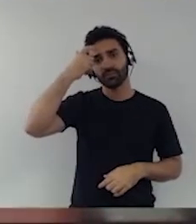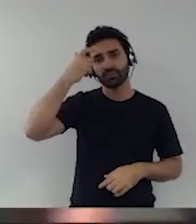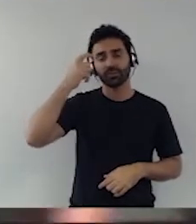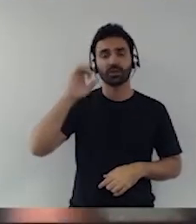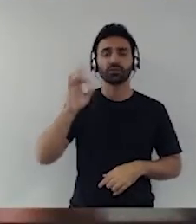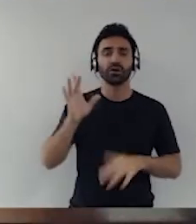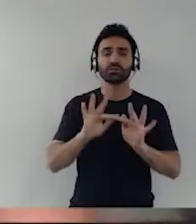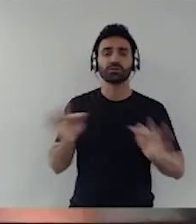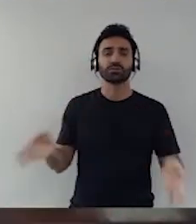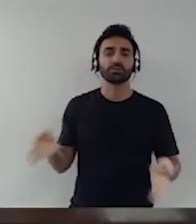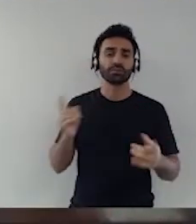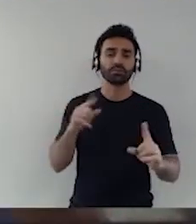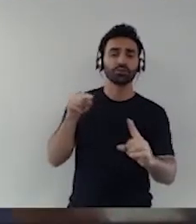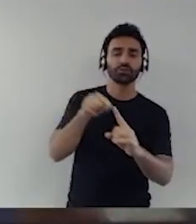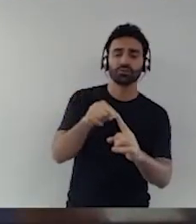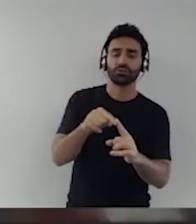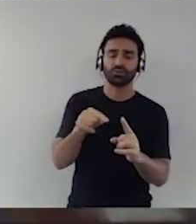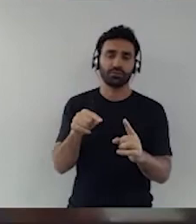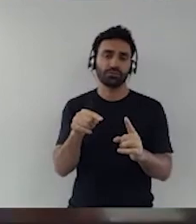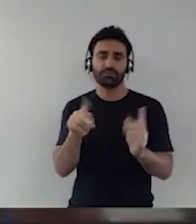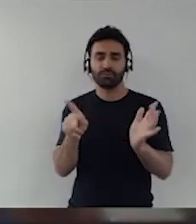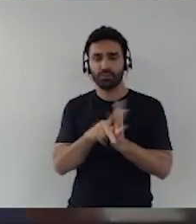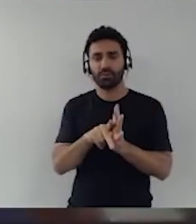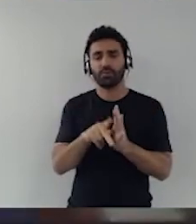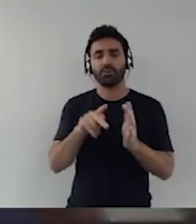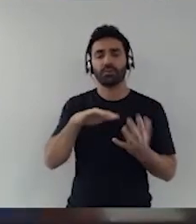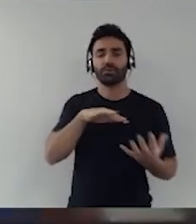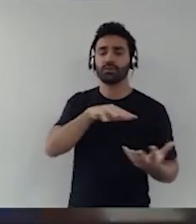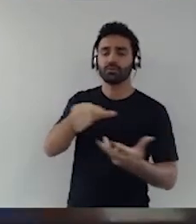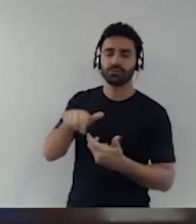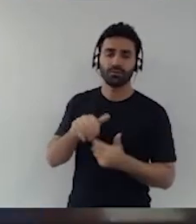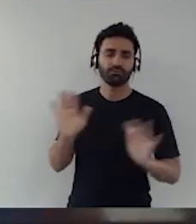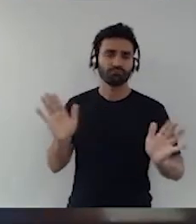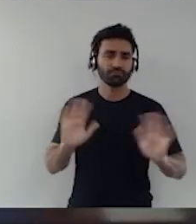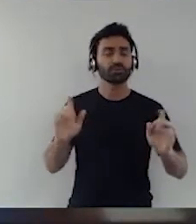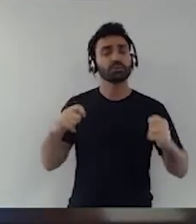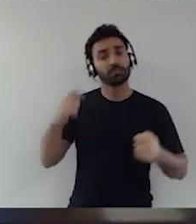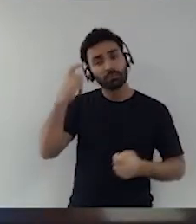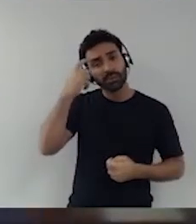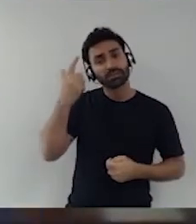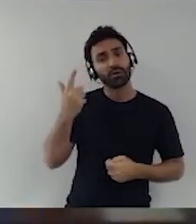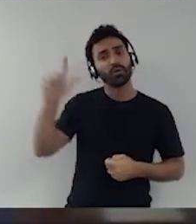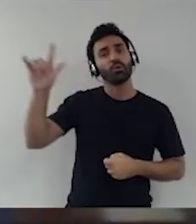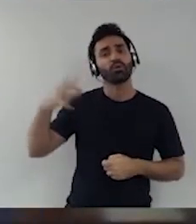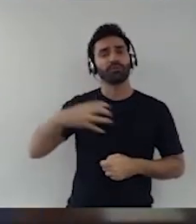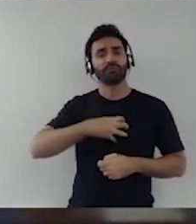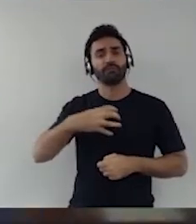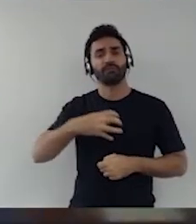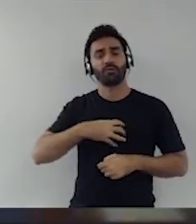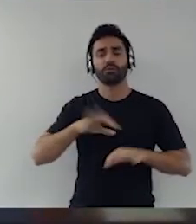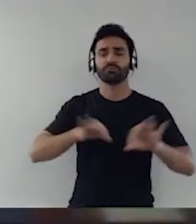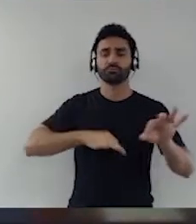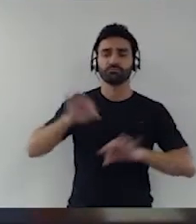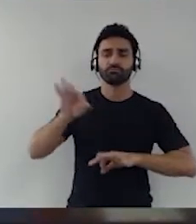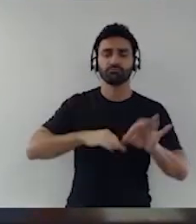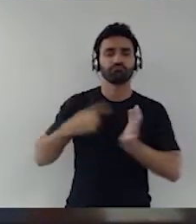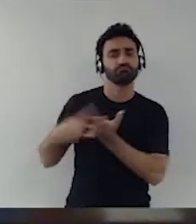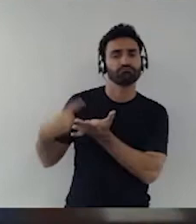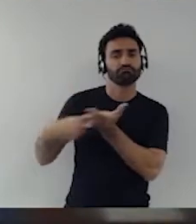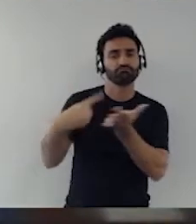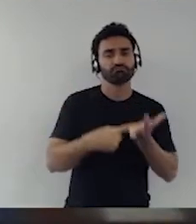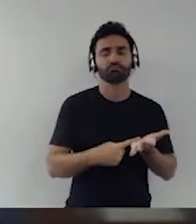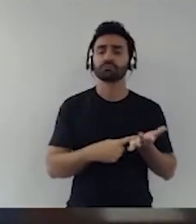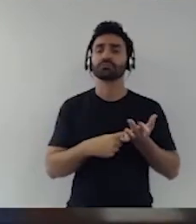aparente e do objetivo desses organismos internacionais e pensar outras formas de construção de agendas